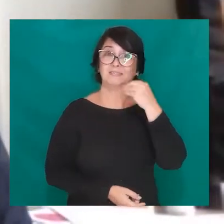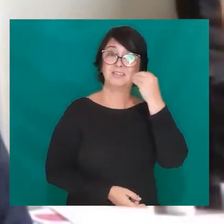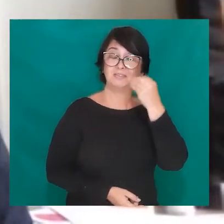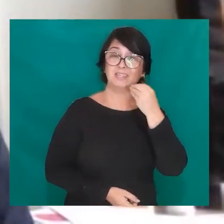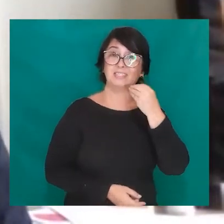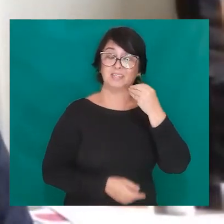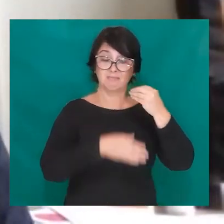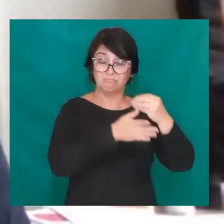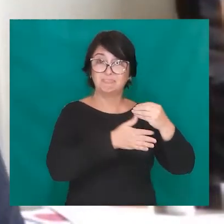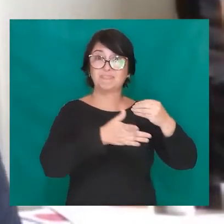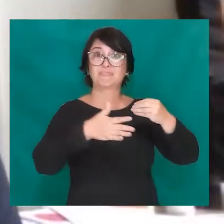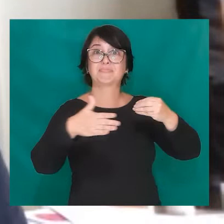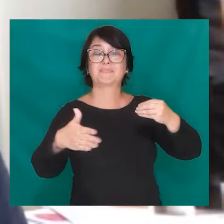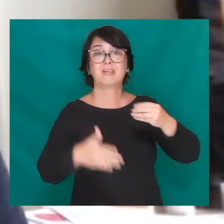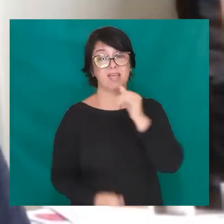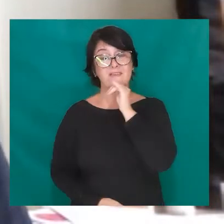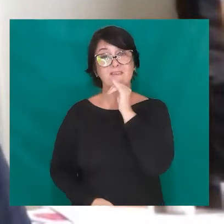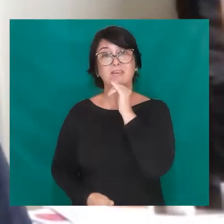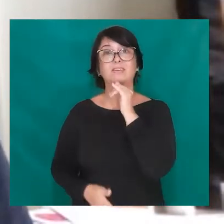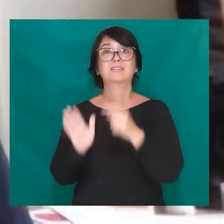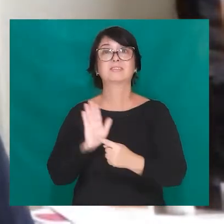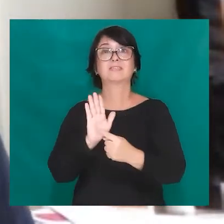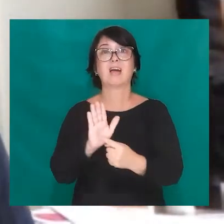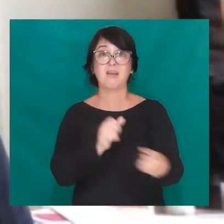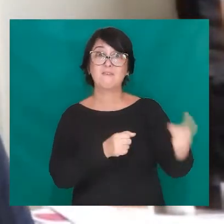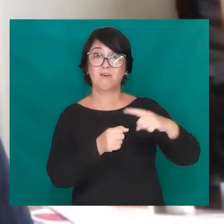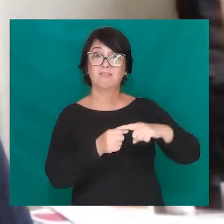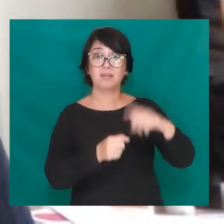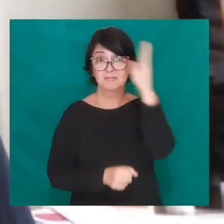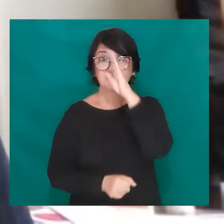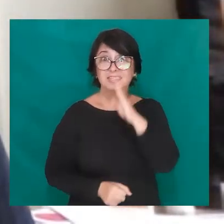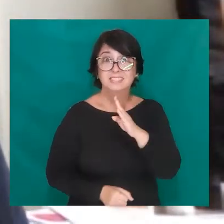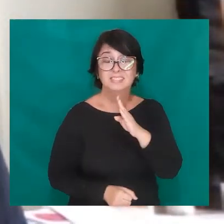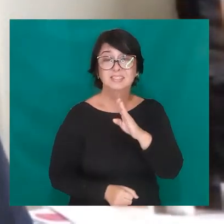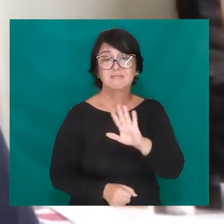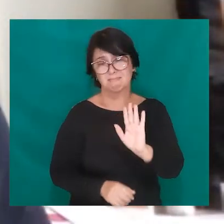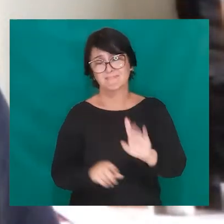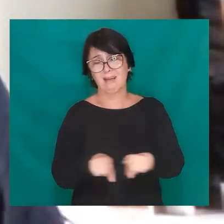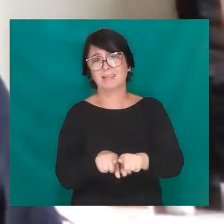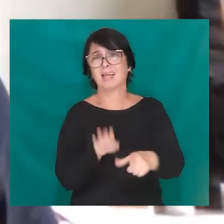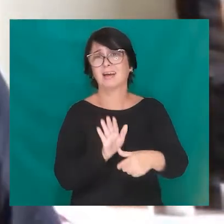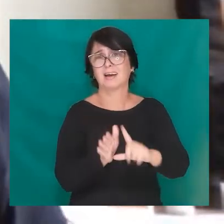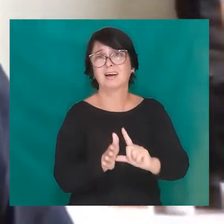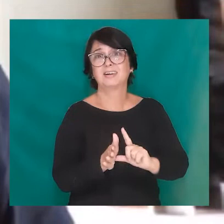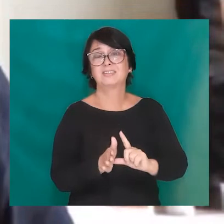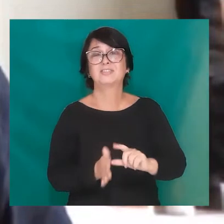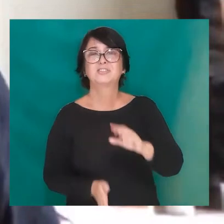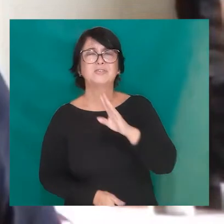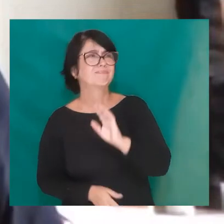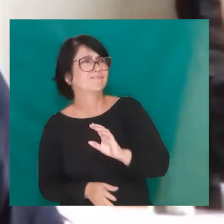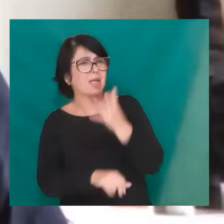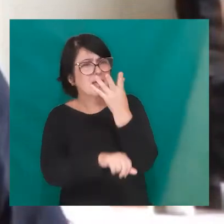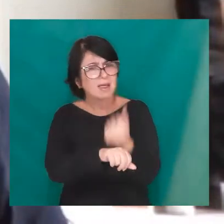minha vivência musical. Que quando eu voltei para o Brasil, principalmente, e antes mesmo de ir para fora, eu comecei a gravar